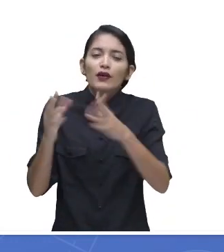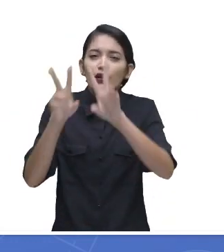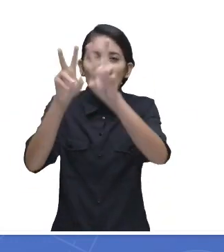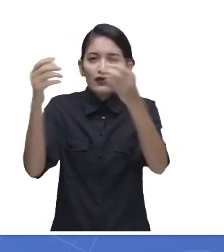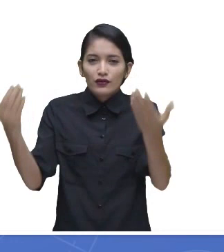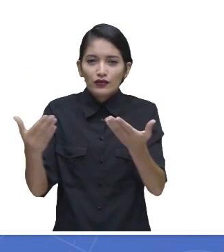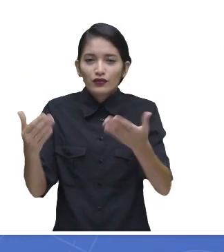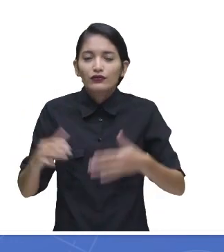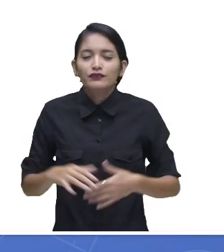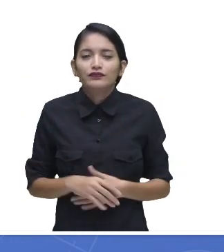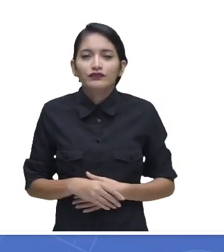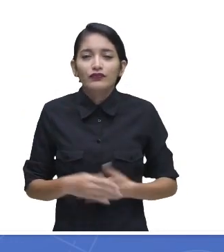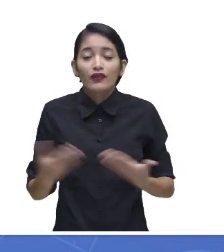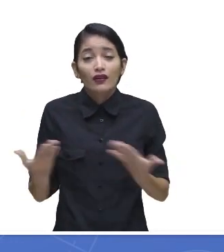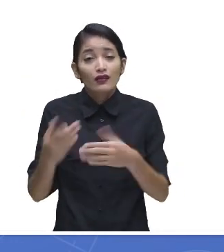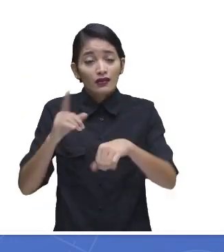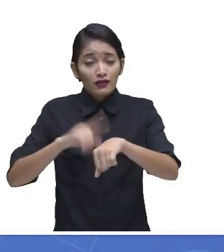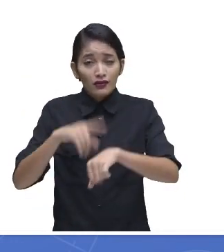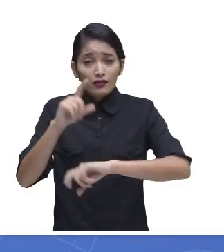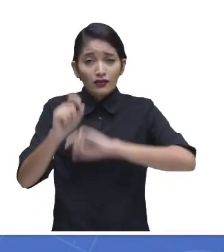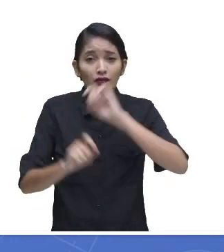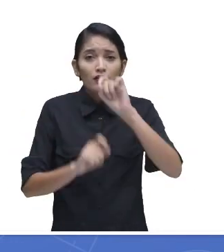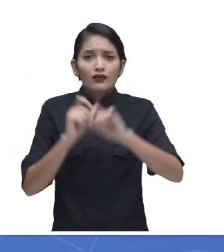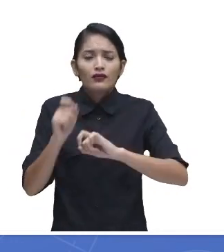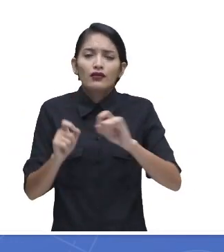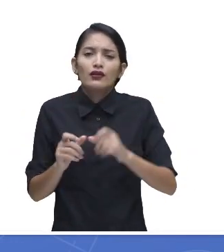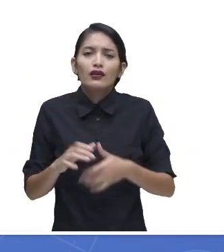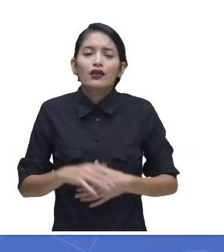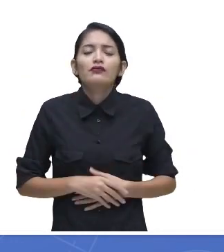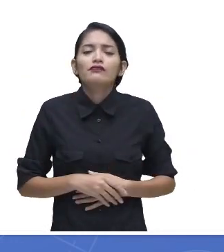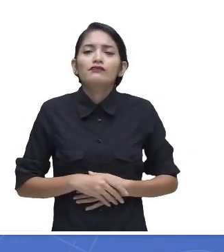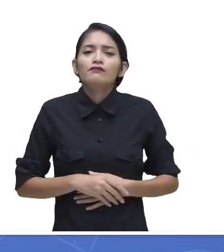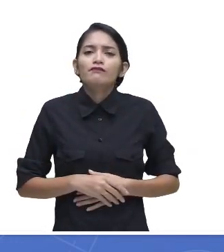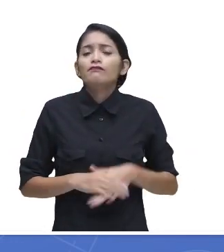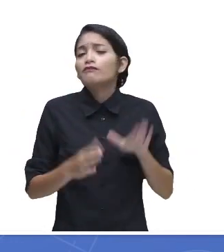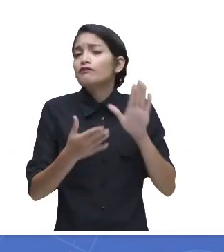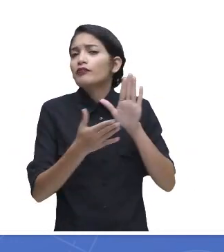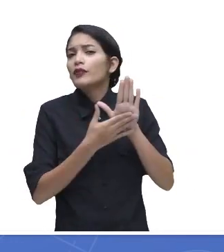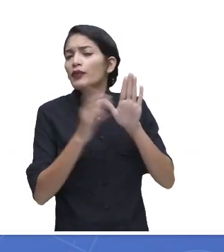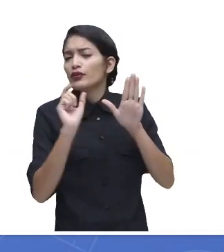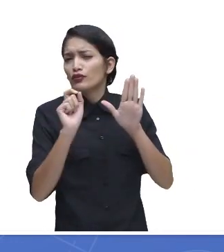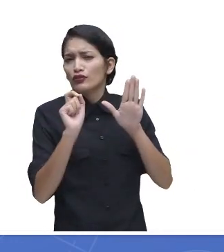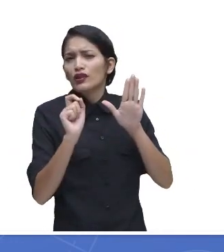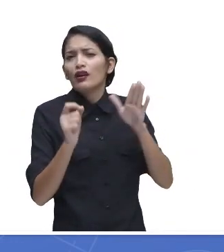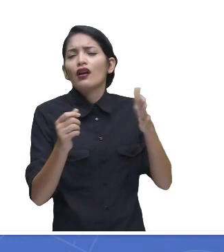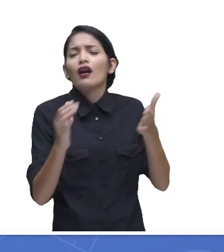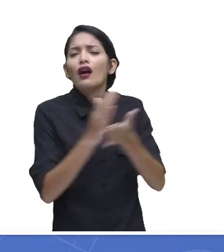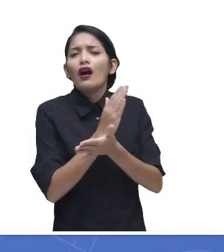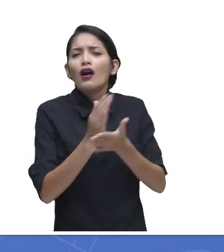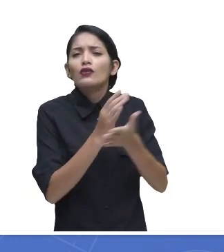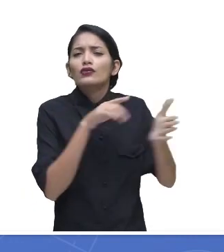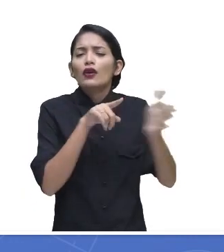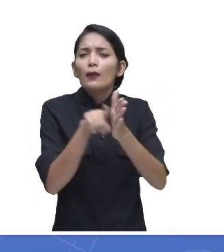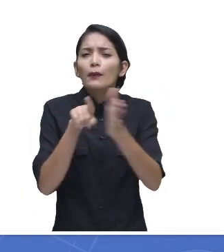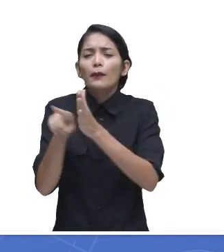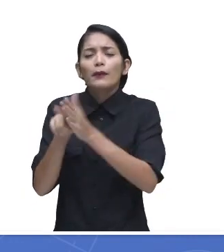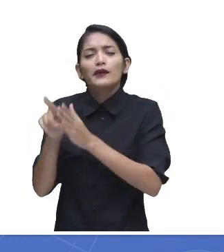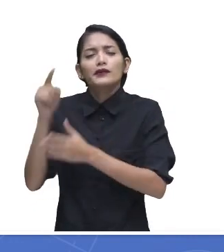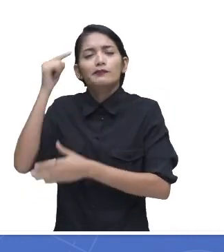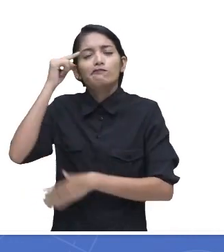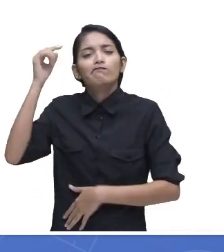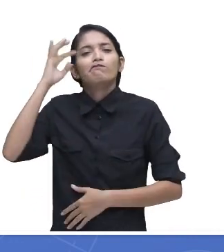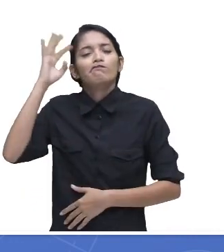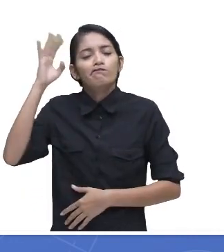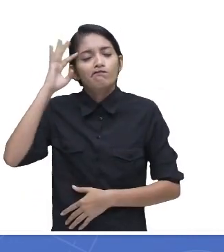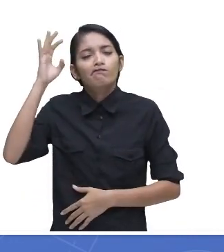E agora, nesse momento, eu vou propor para vocês algumas questões para vocês refletirem aí,